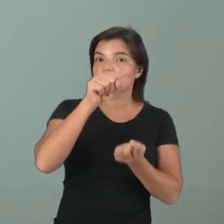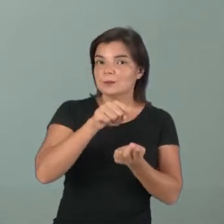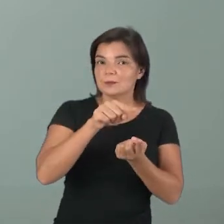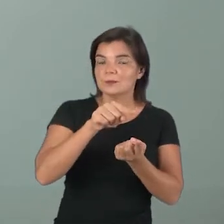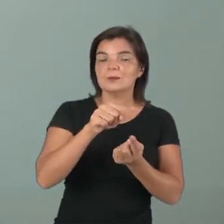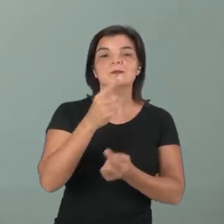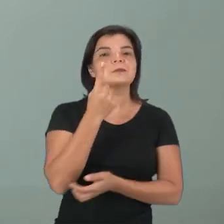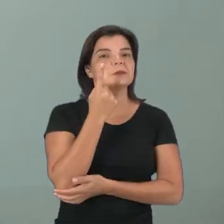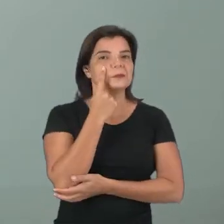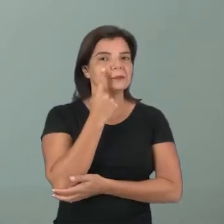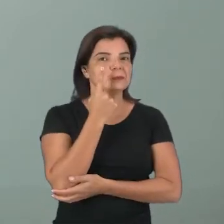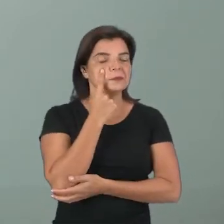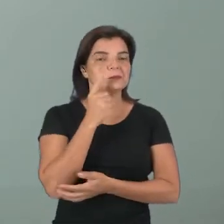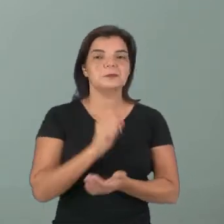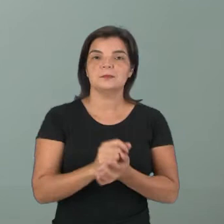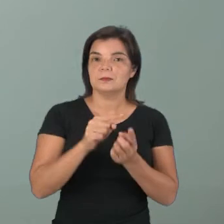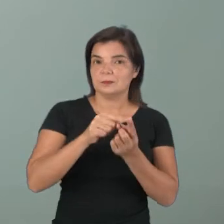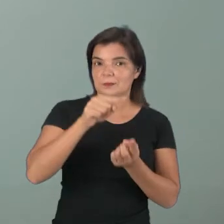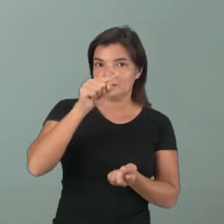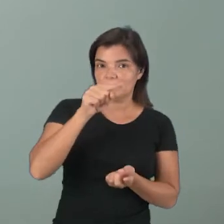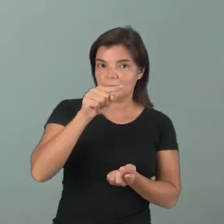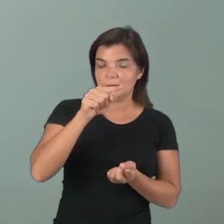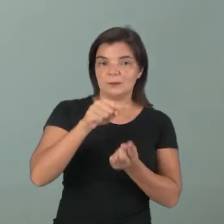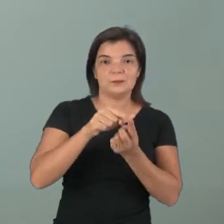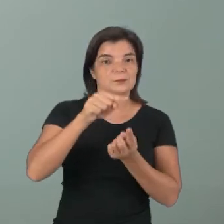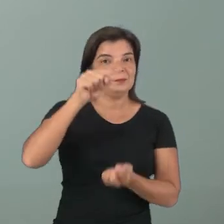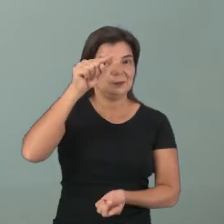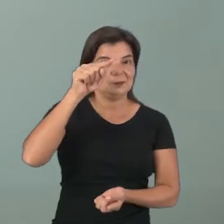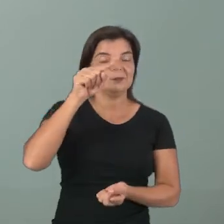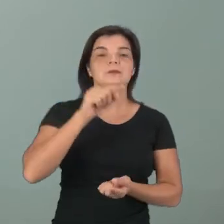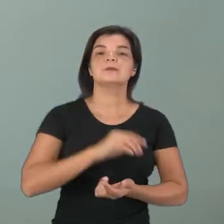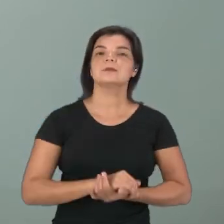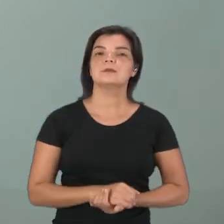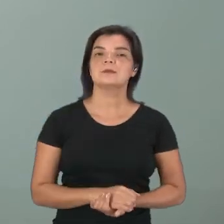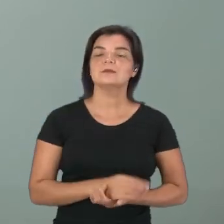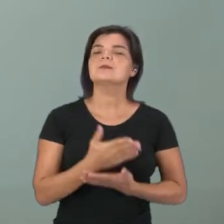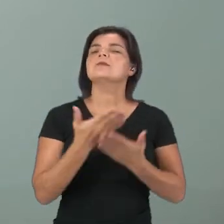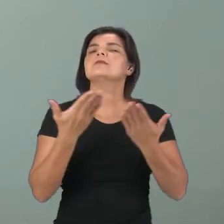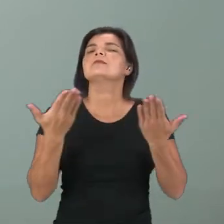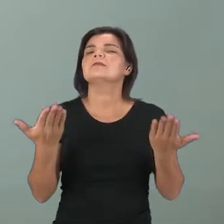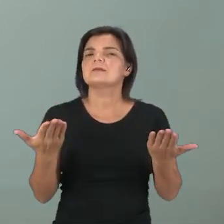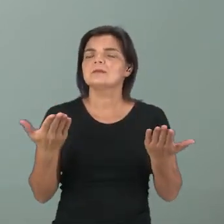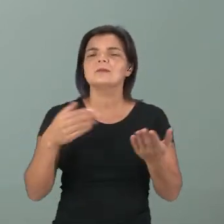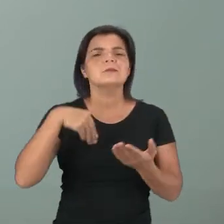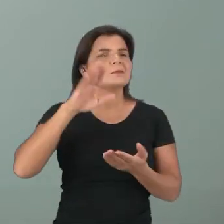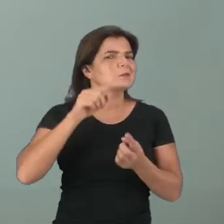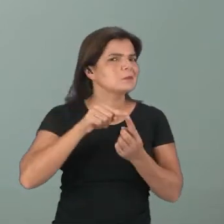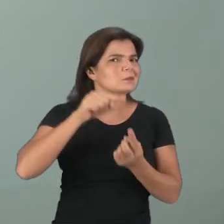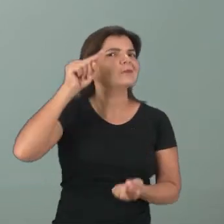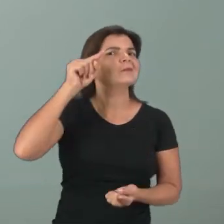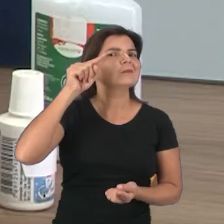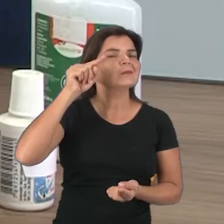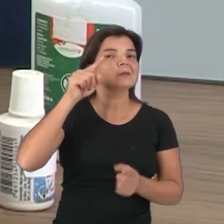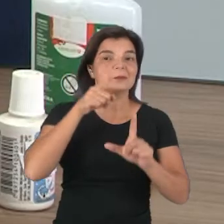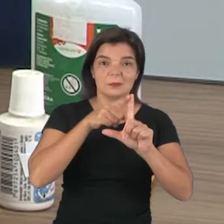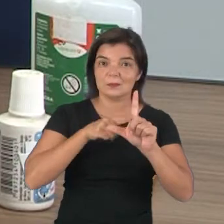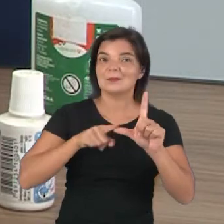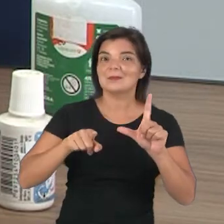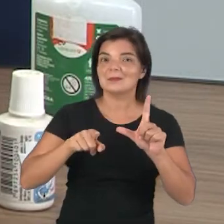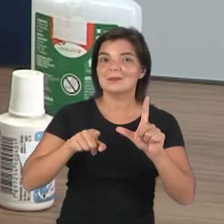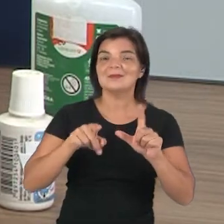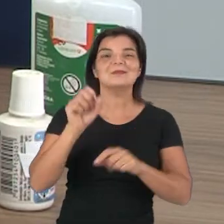curto. Podemos dizer que um é curto e o outro é comprido. Qual é o mais comprido? É a